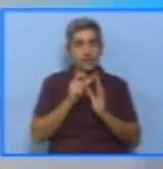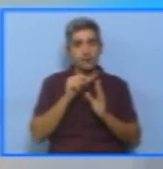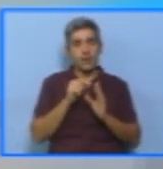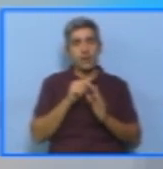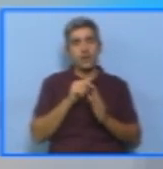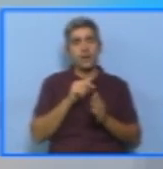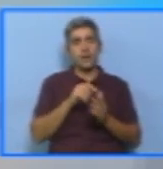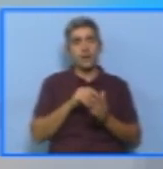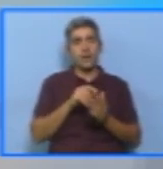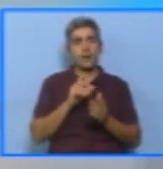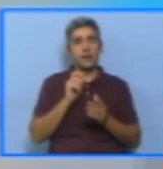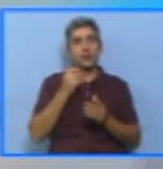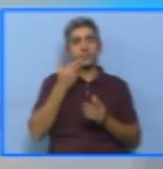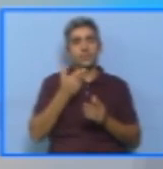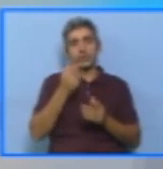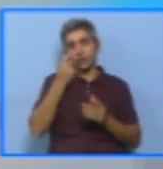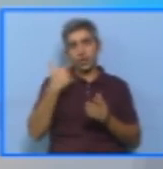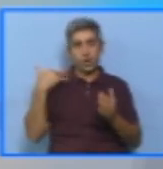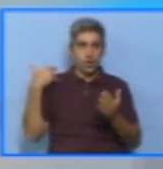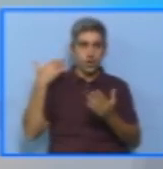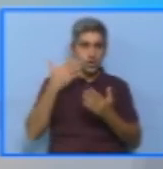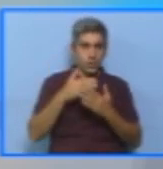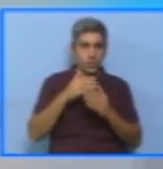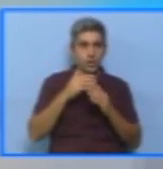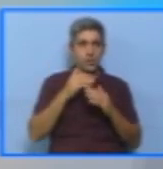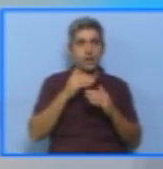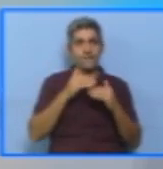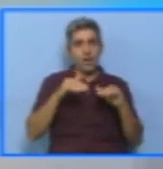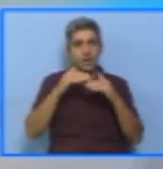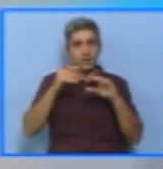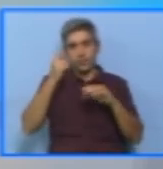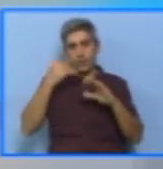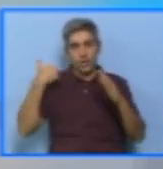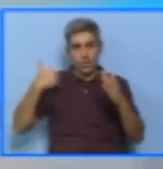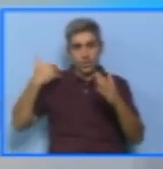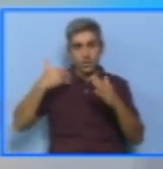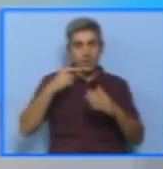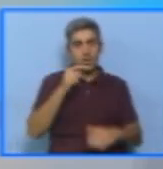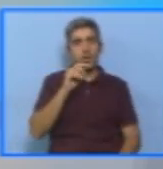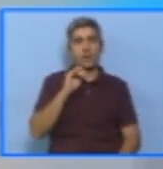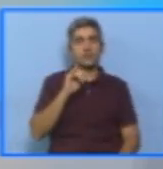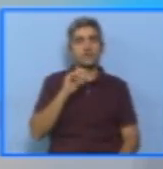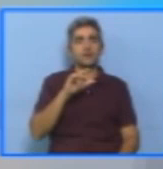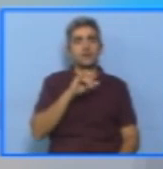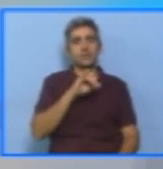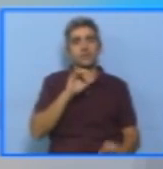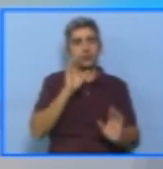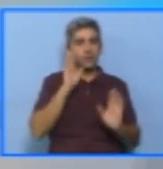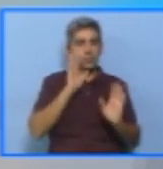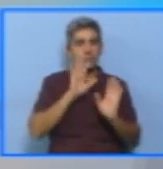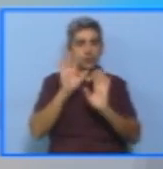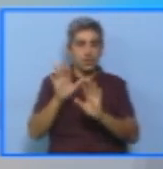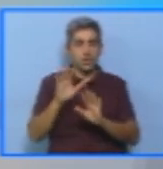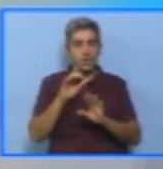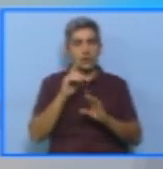a própria experiência histórica, ou seja, com as etapas históricas. O exílio representou para o povo de Israel um